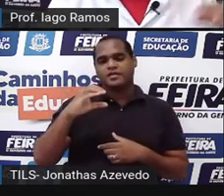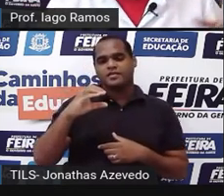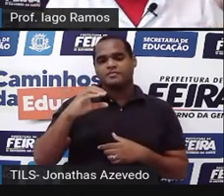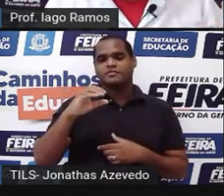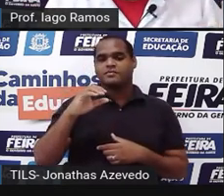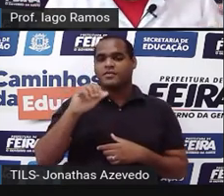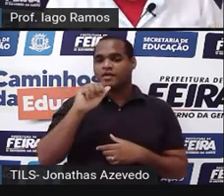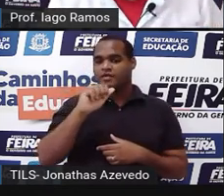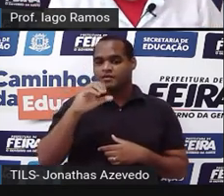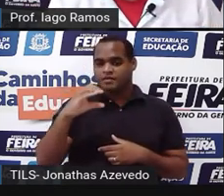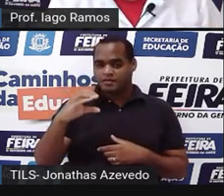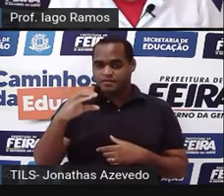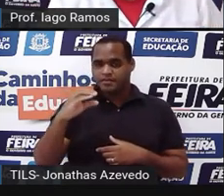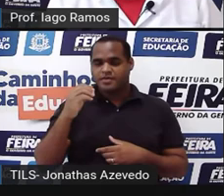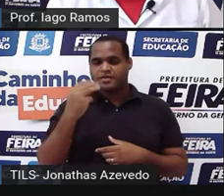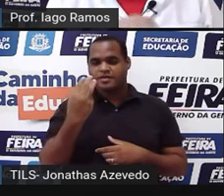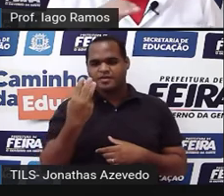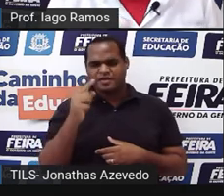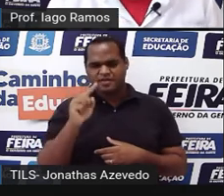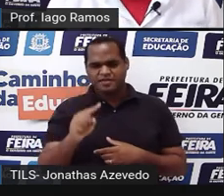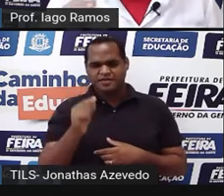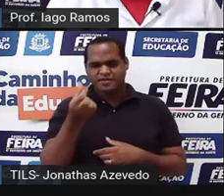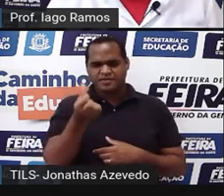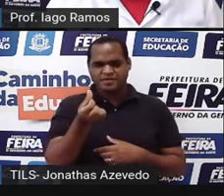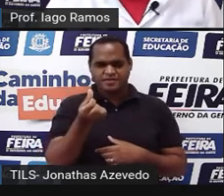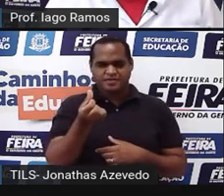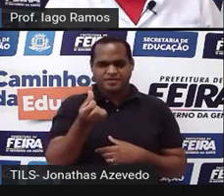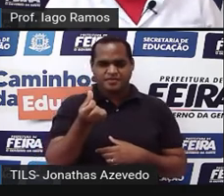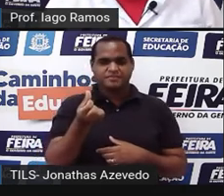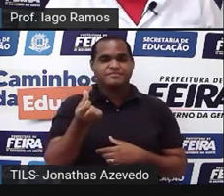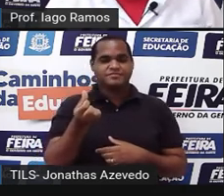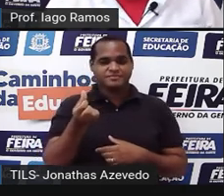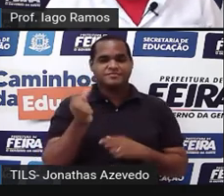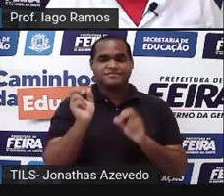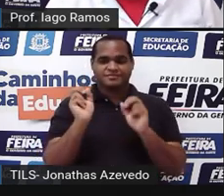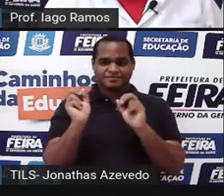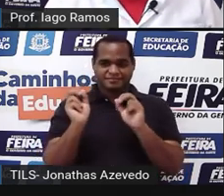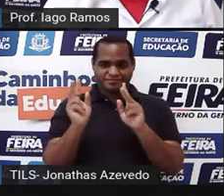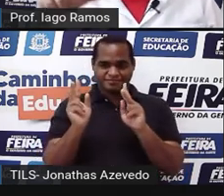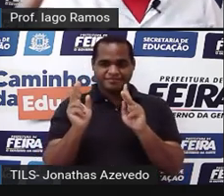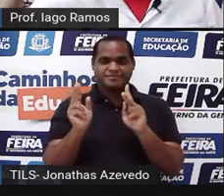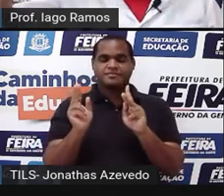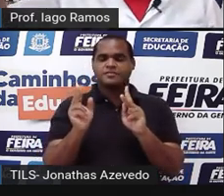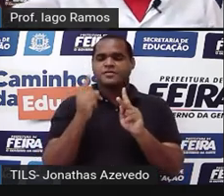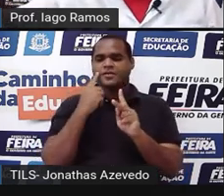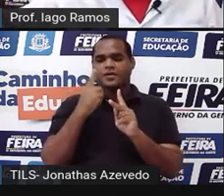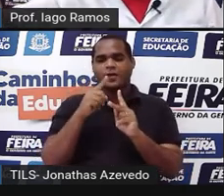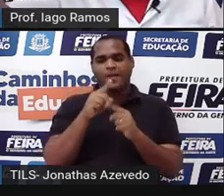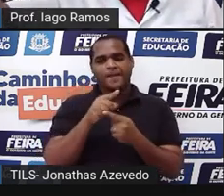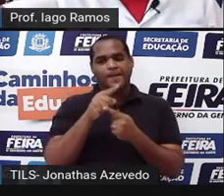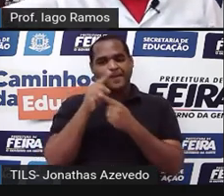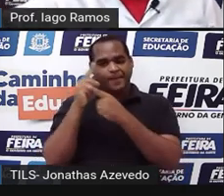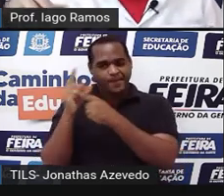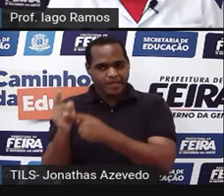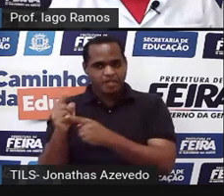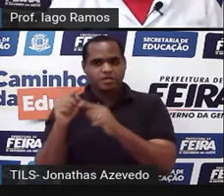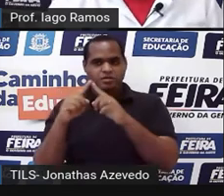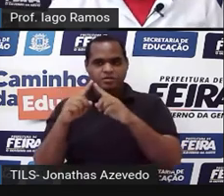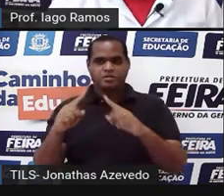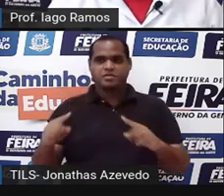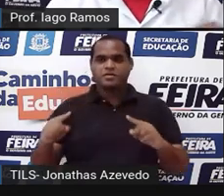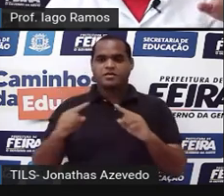ou de A até C, tanto faz, é 3,6. Quando a gente vai para o maior, o triângulo